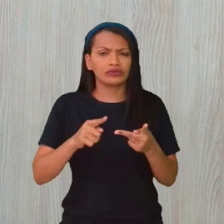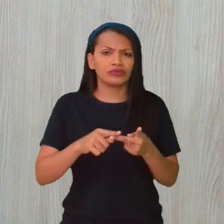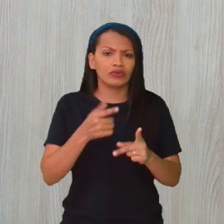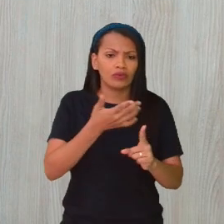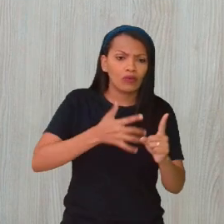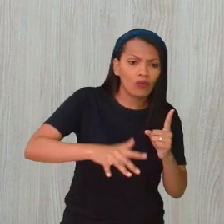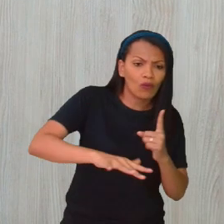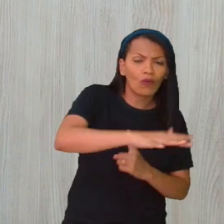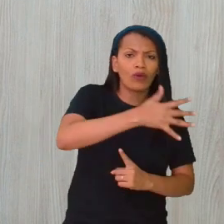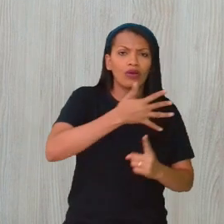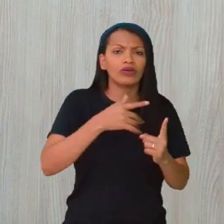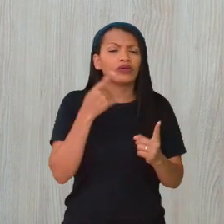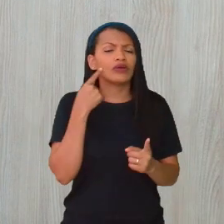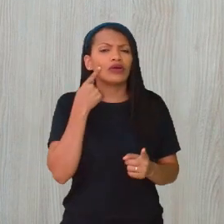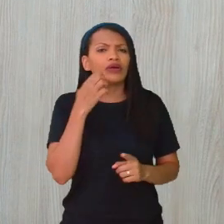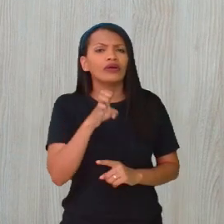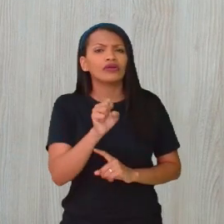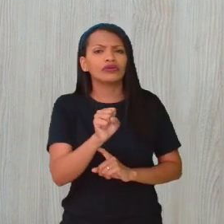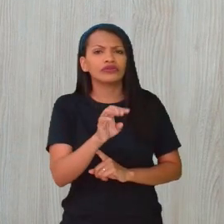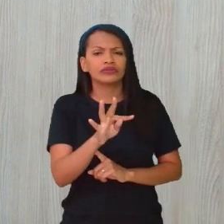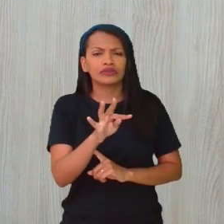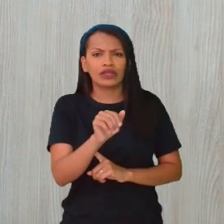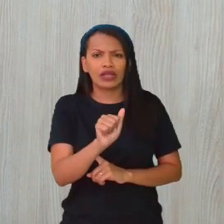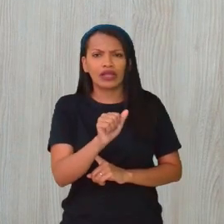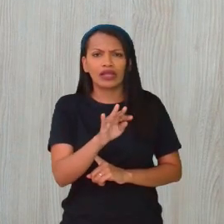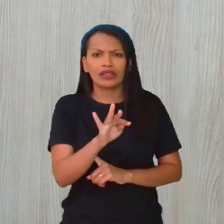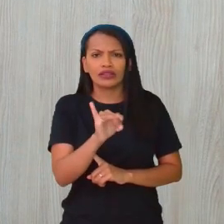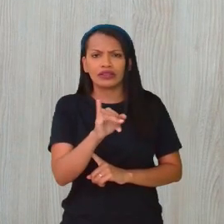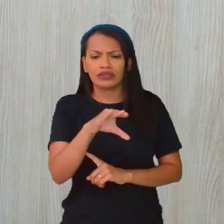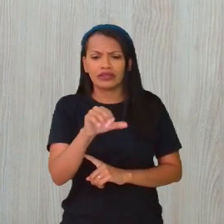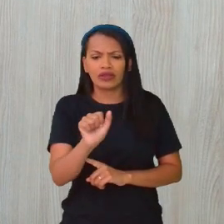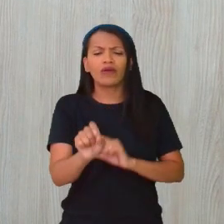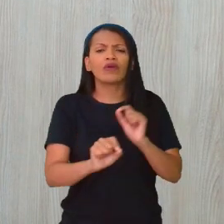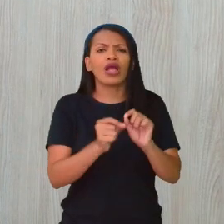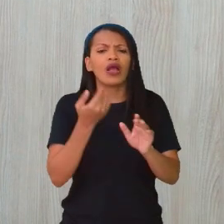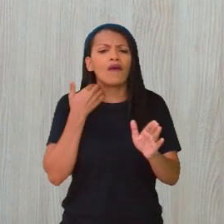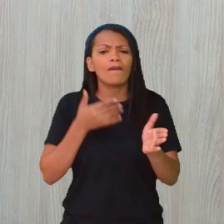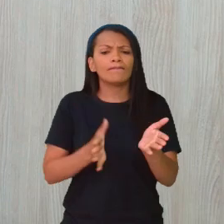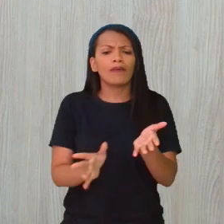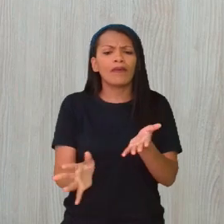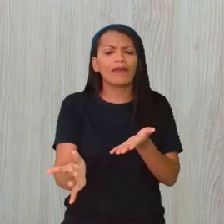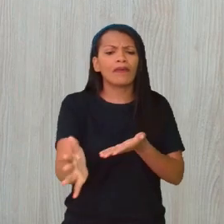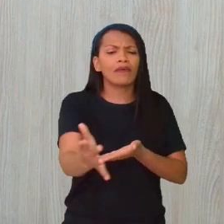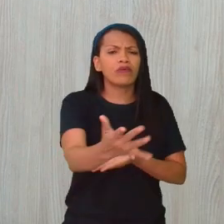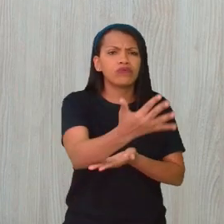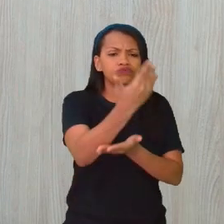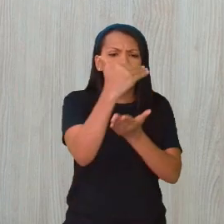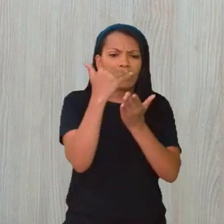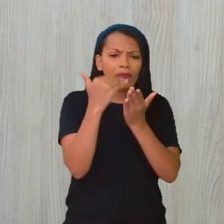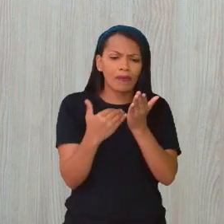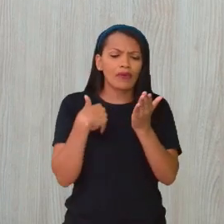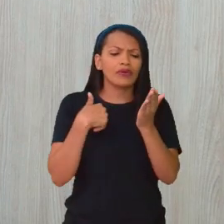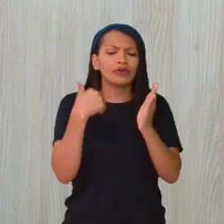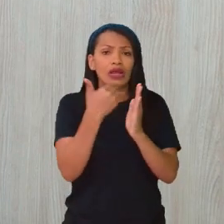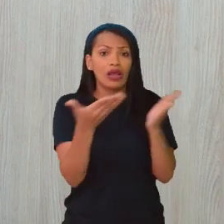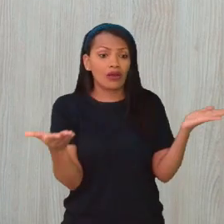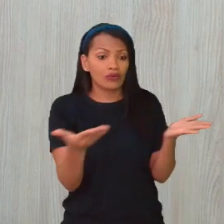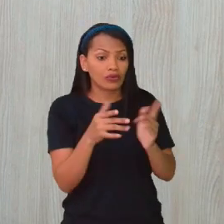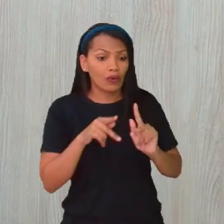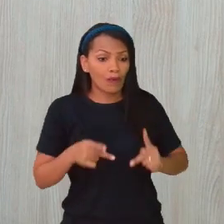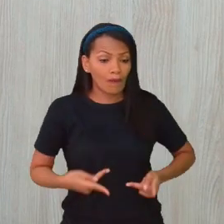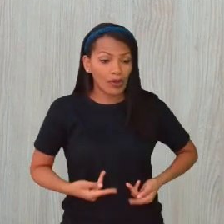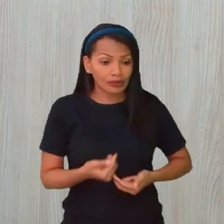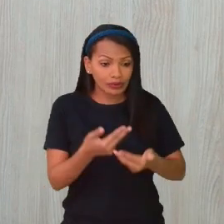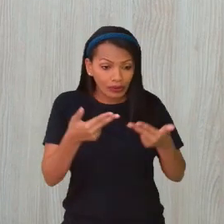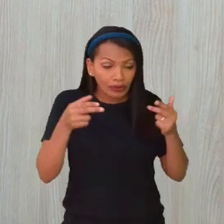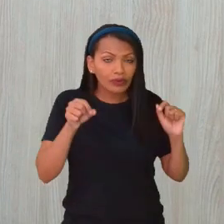Se é estatístico, é porque ele vai estar o quê? Levantando dados estatísticos. E aí partindo para o lado mais humano da coisa,